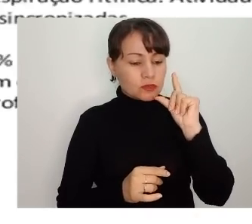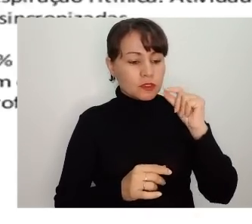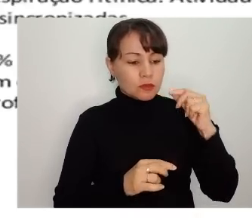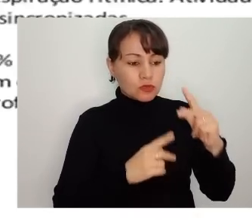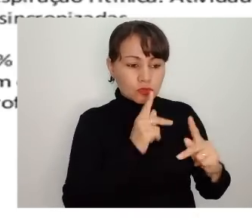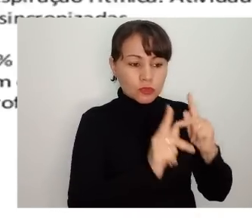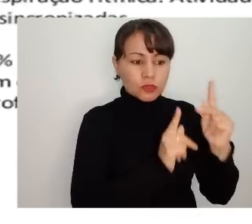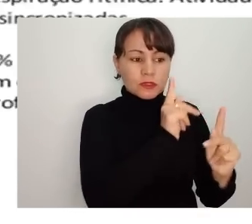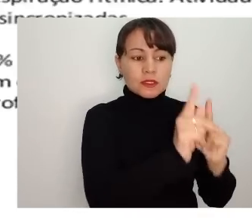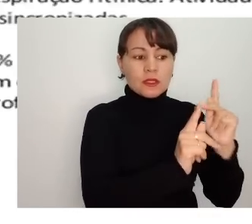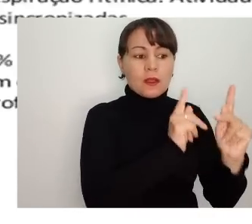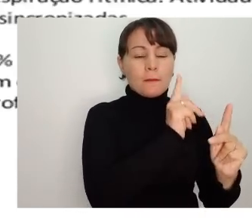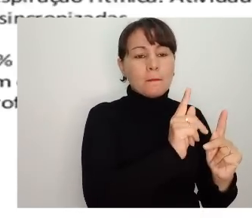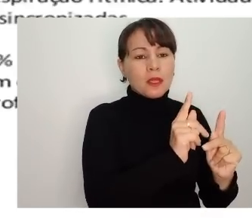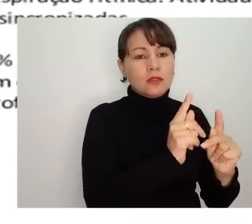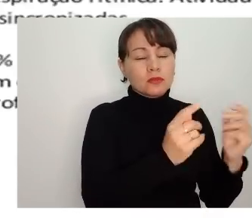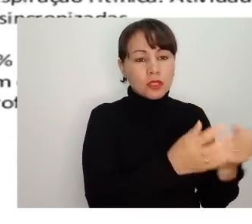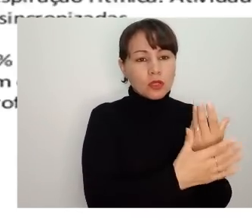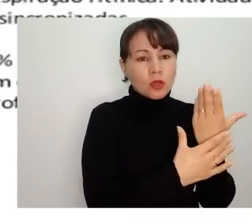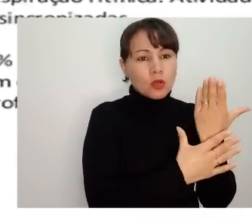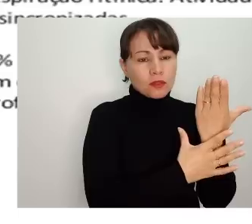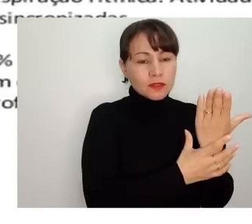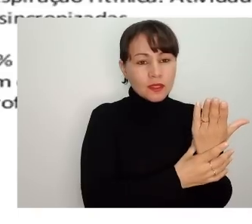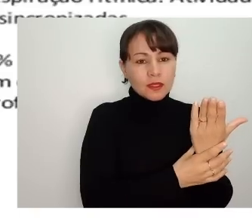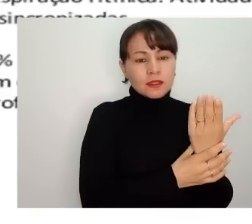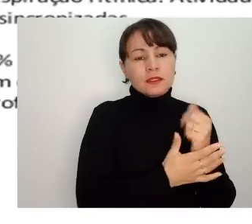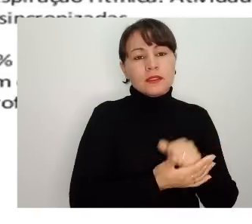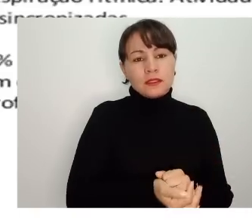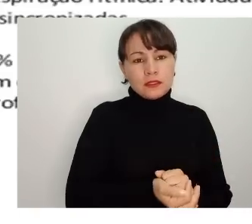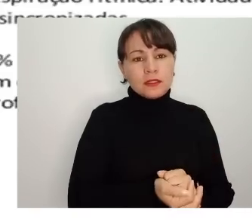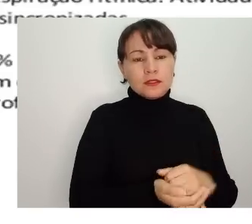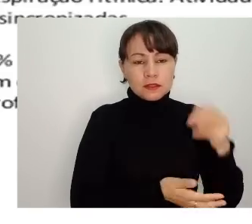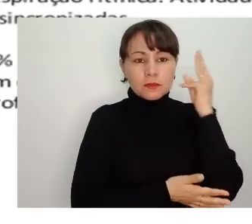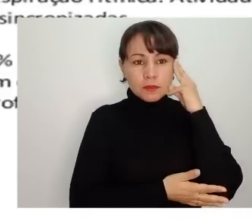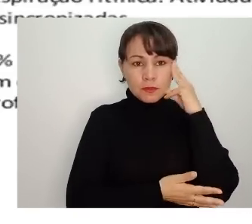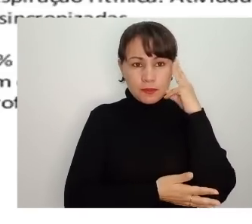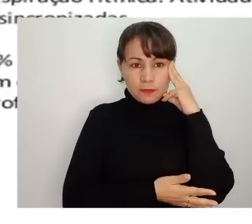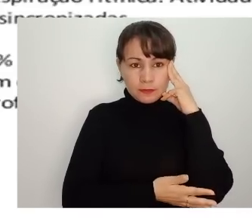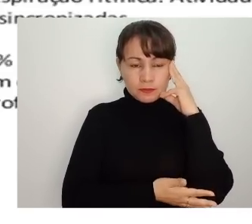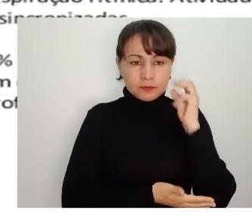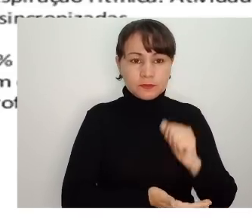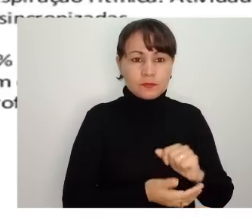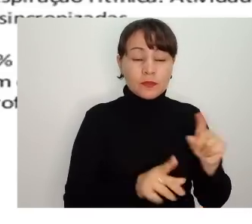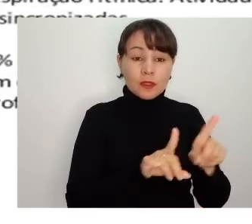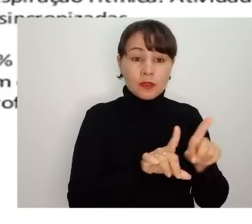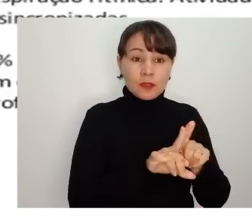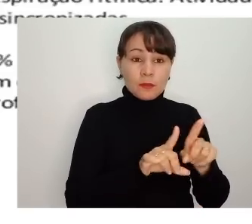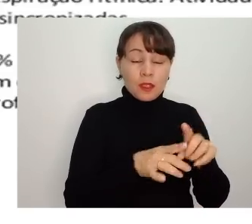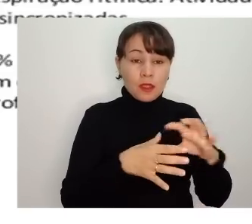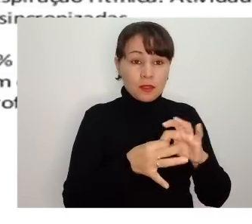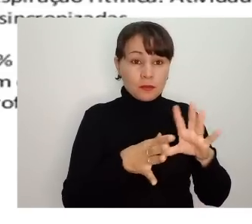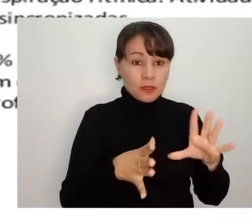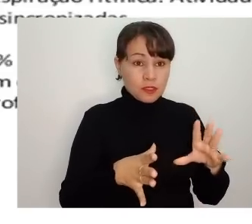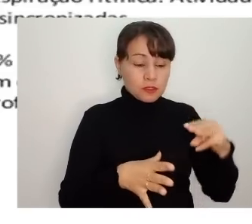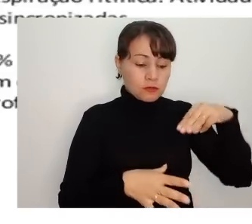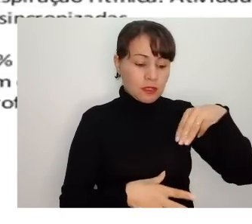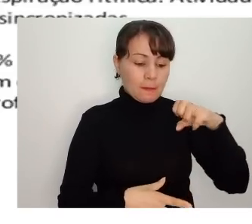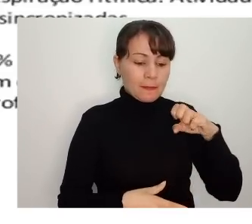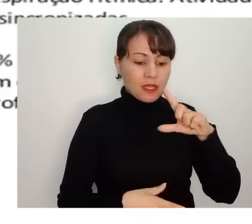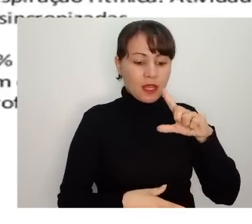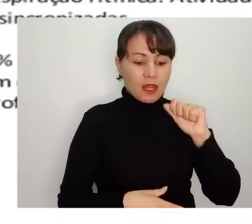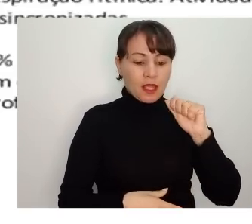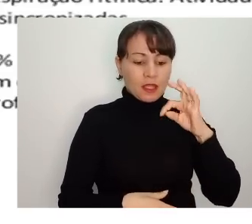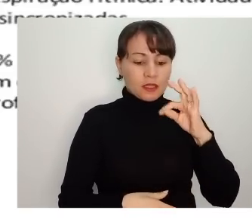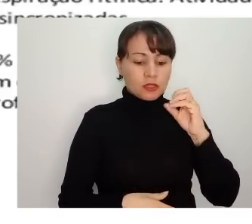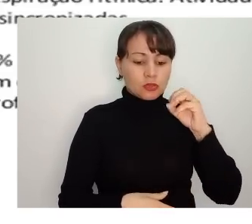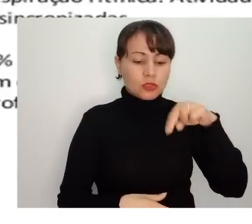todo o processamento que acontece lá, bioquímico, da nossa memória. E também a liberação da